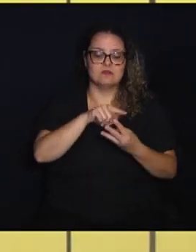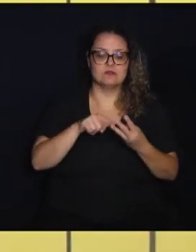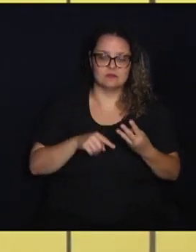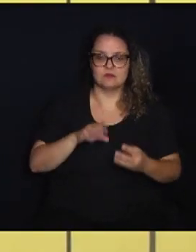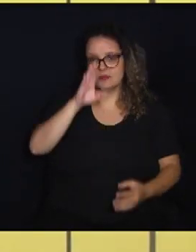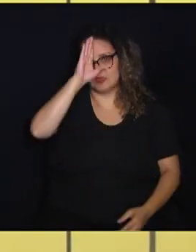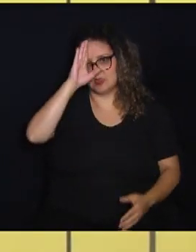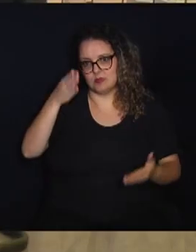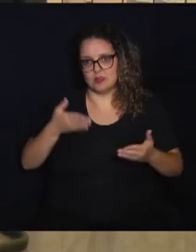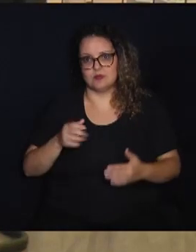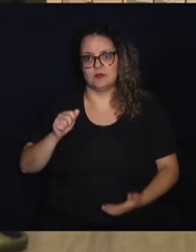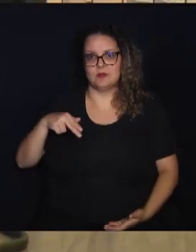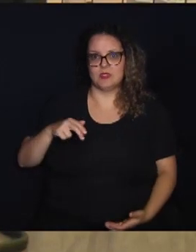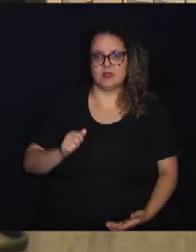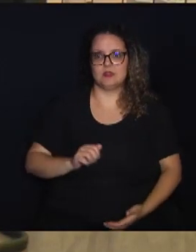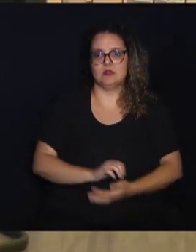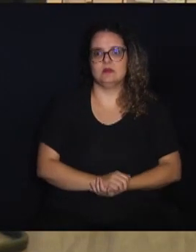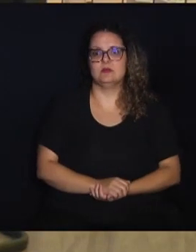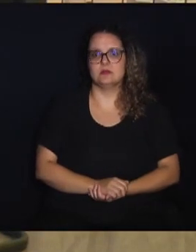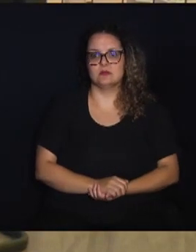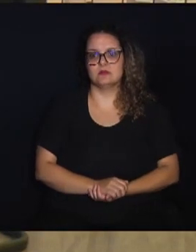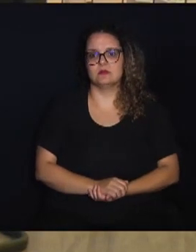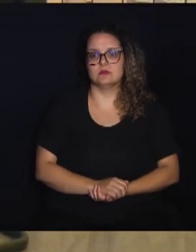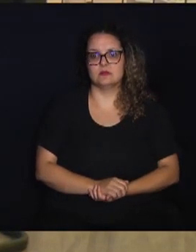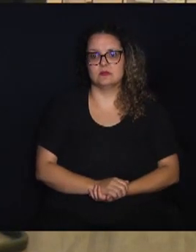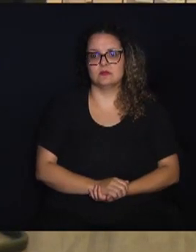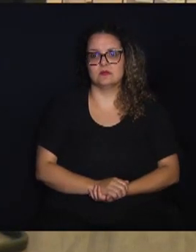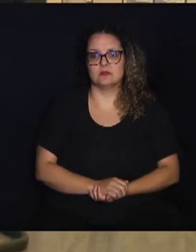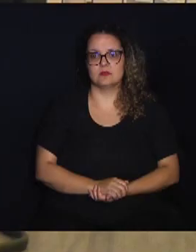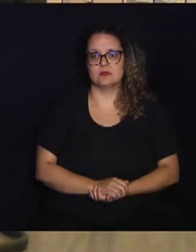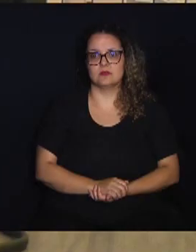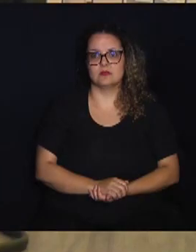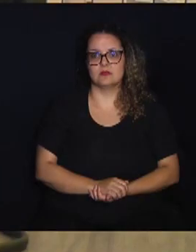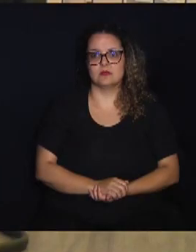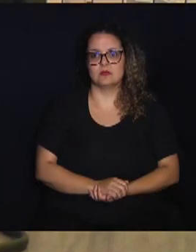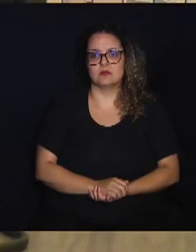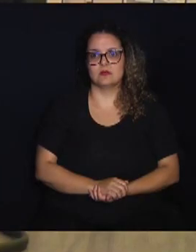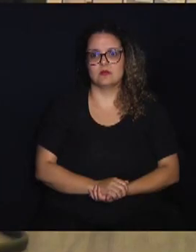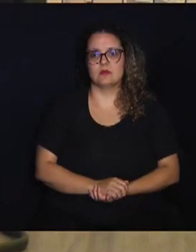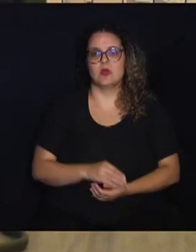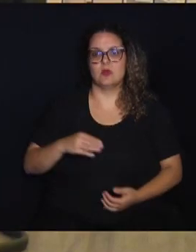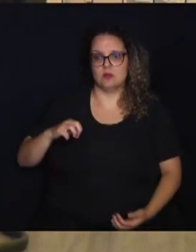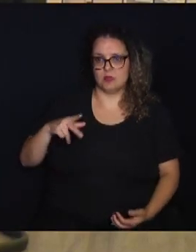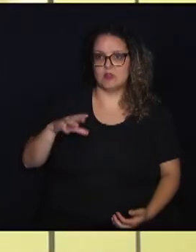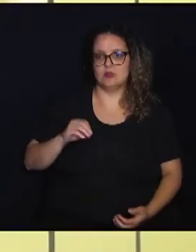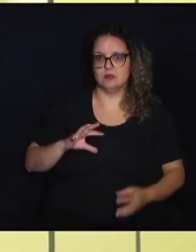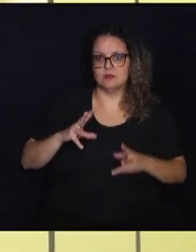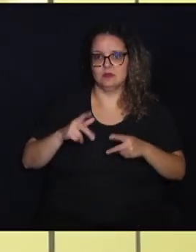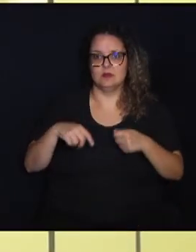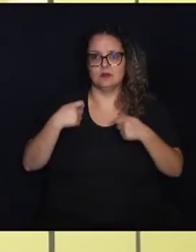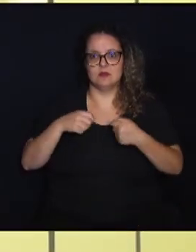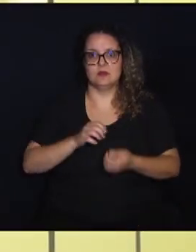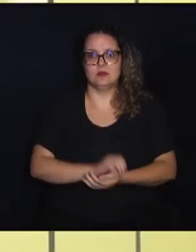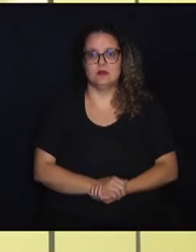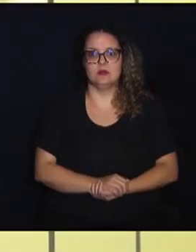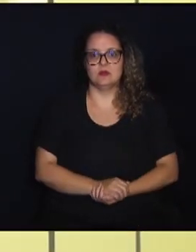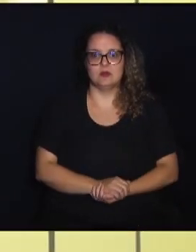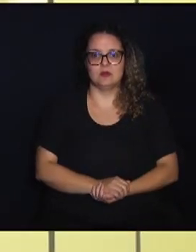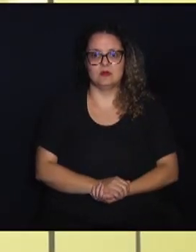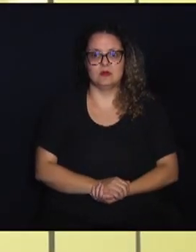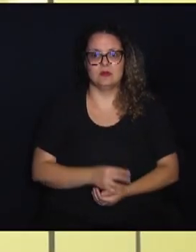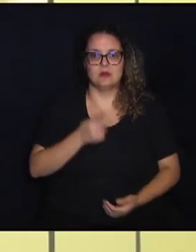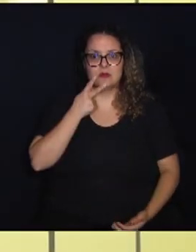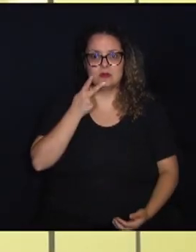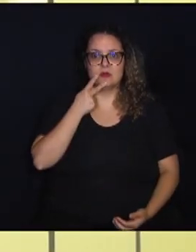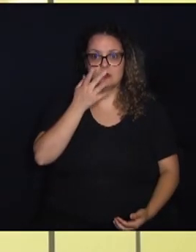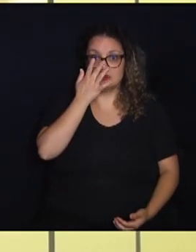hoje. Ana Cláudia. Eu vou mudar um pouquinho. O Marcelo, acho que ele já explicou tudo que é necessário. Eu vou falar o que está